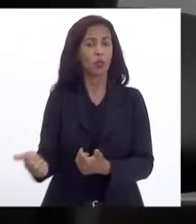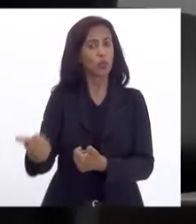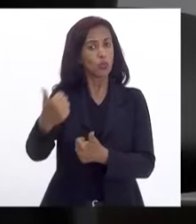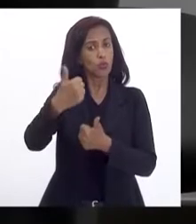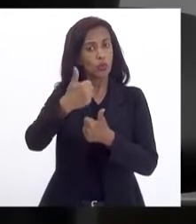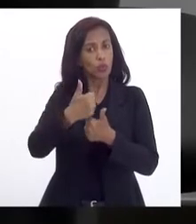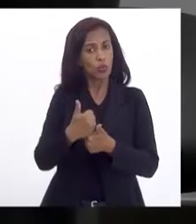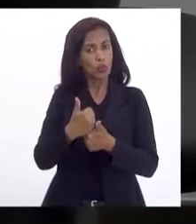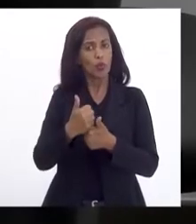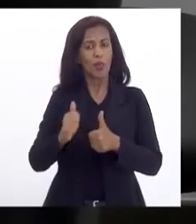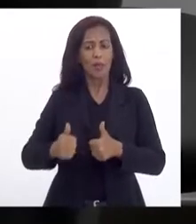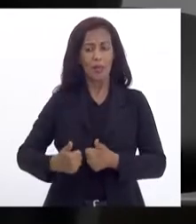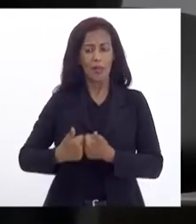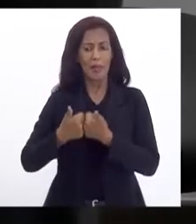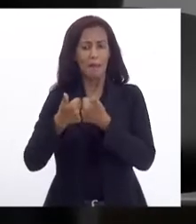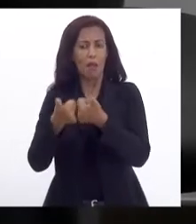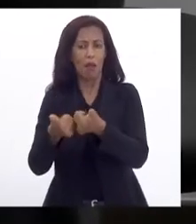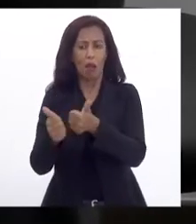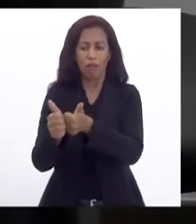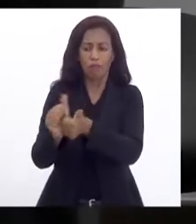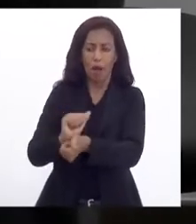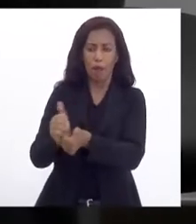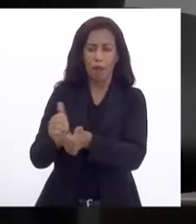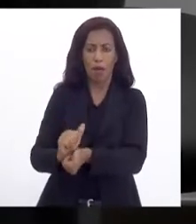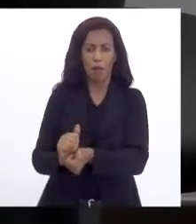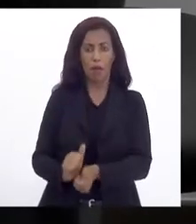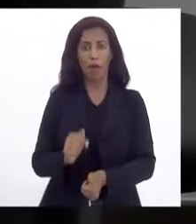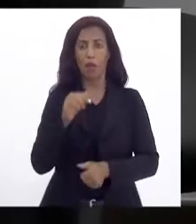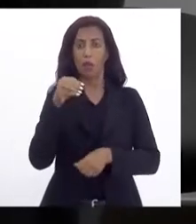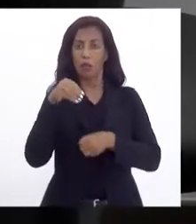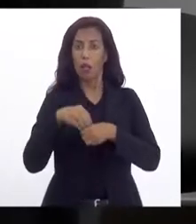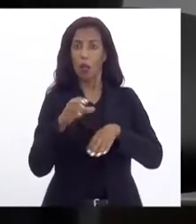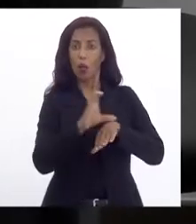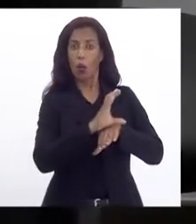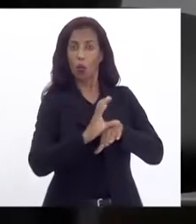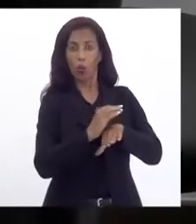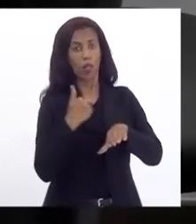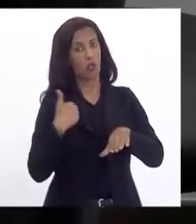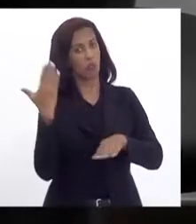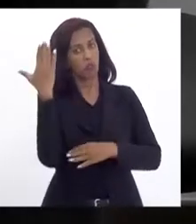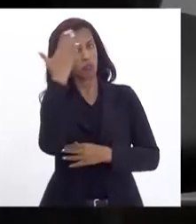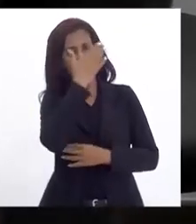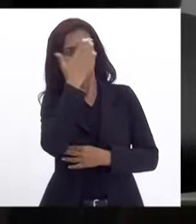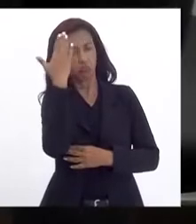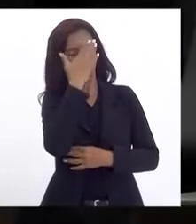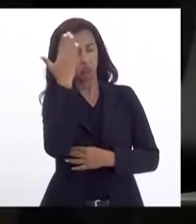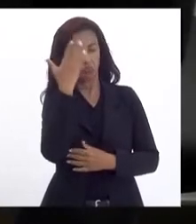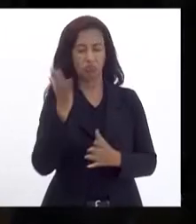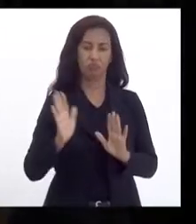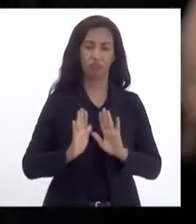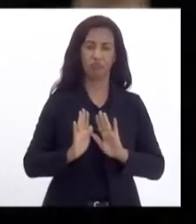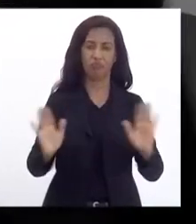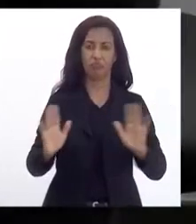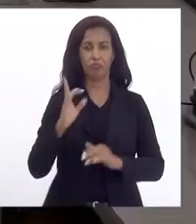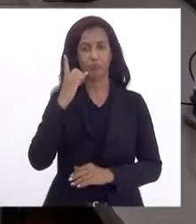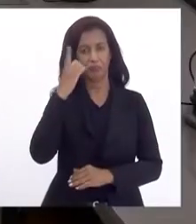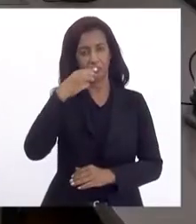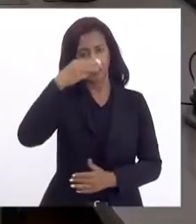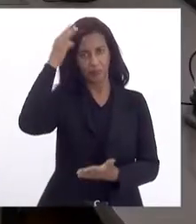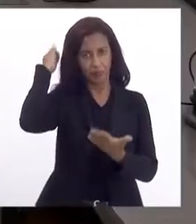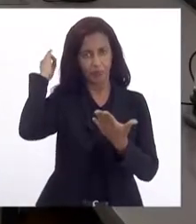que melhor adeque essas questões constitucionais que eu não identifiquei como intransponíveis. Deputado Márcio.